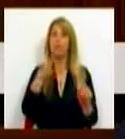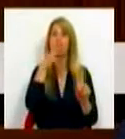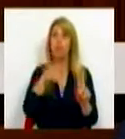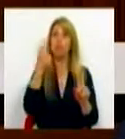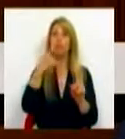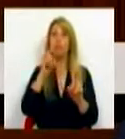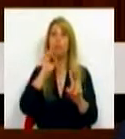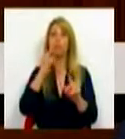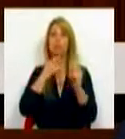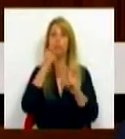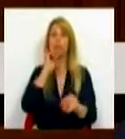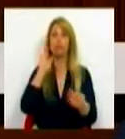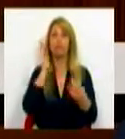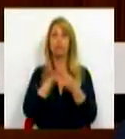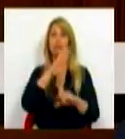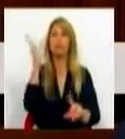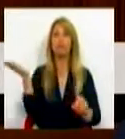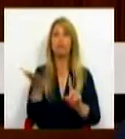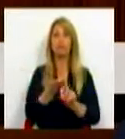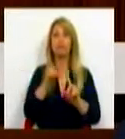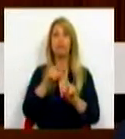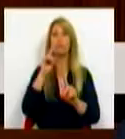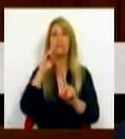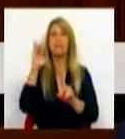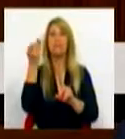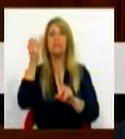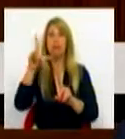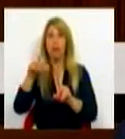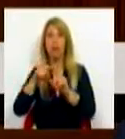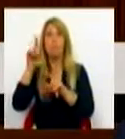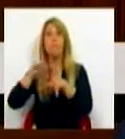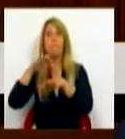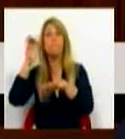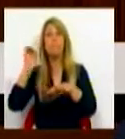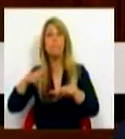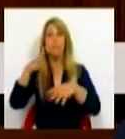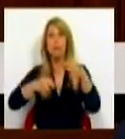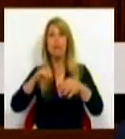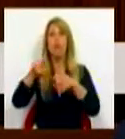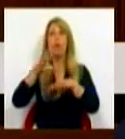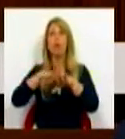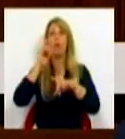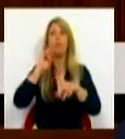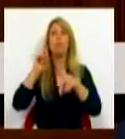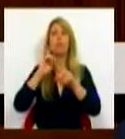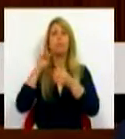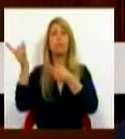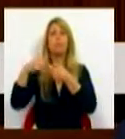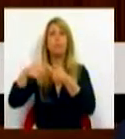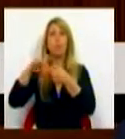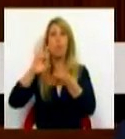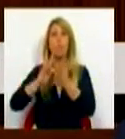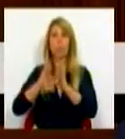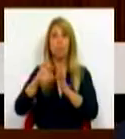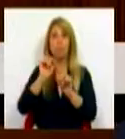civil contra os ex-diretores da sua subsidiária brasileira, o BANIF, Banco Internacional do Brasil,